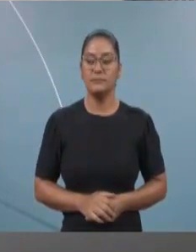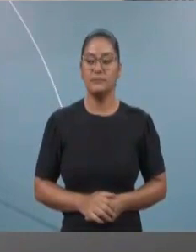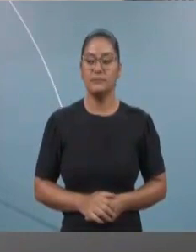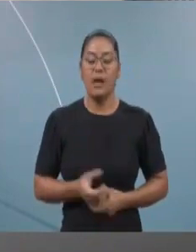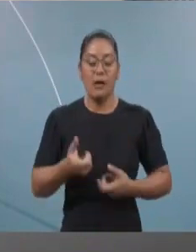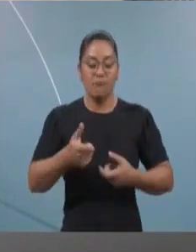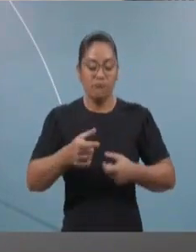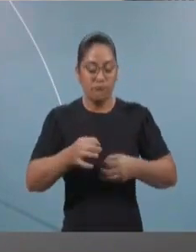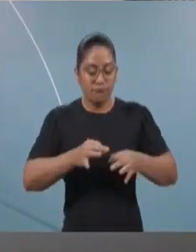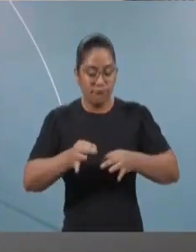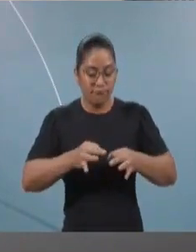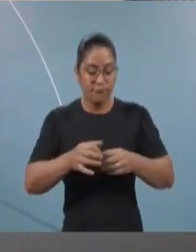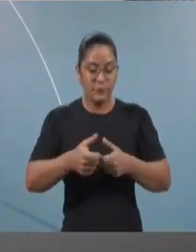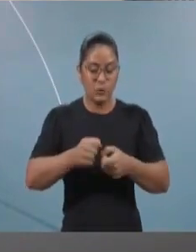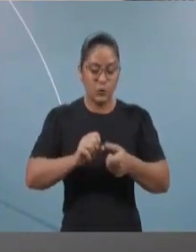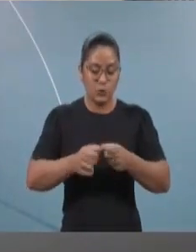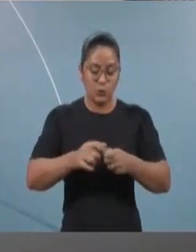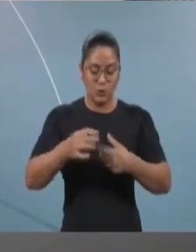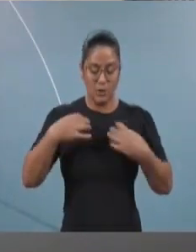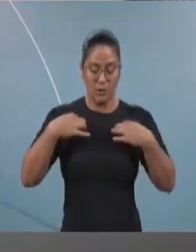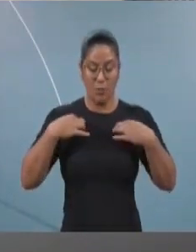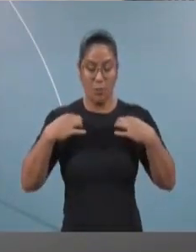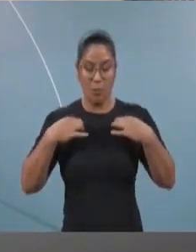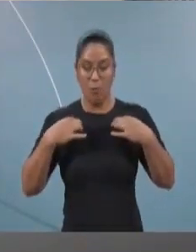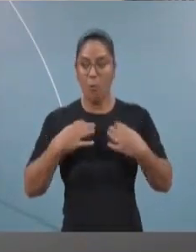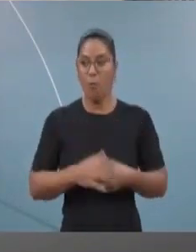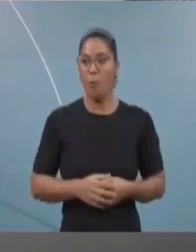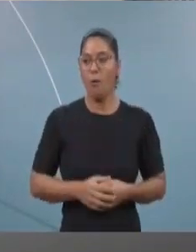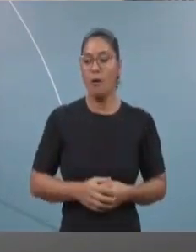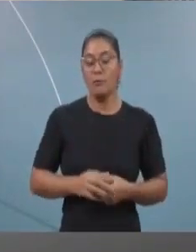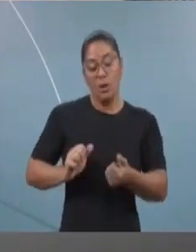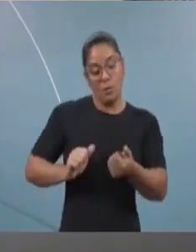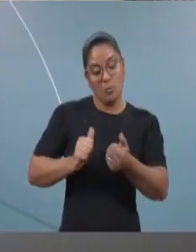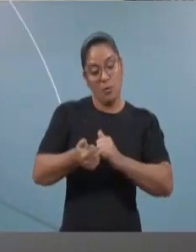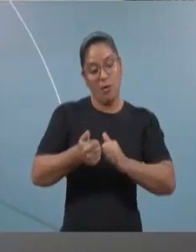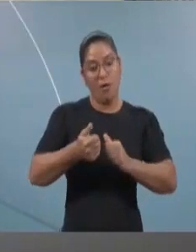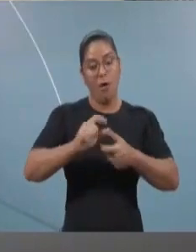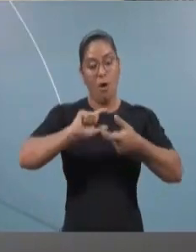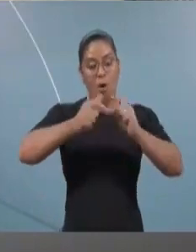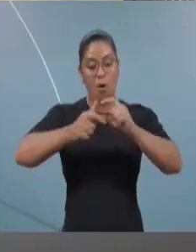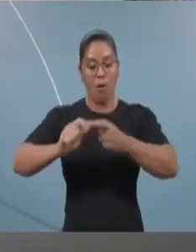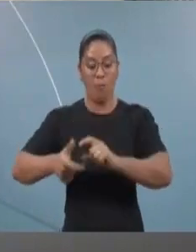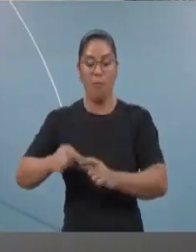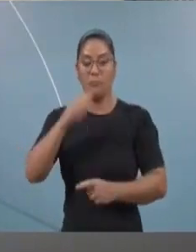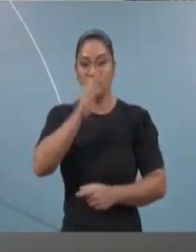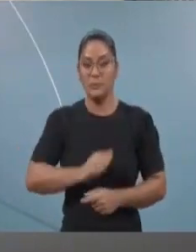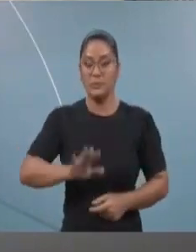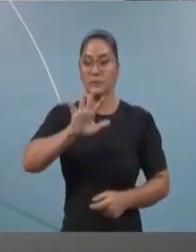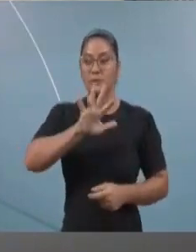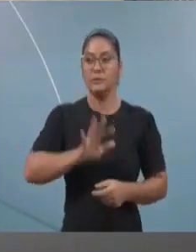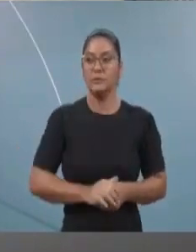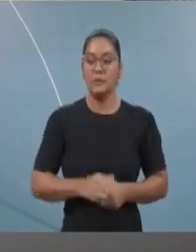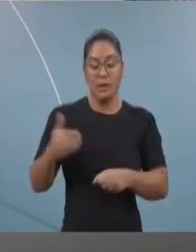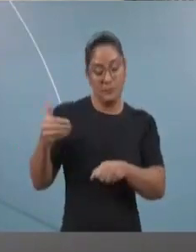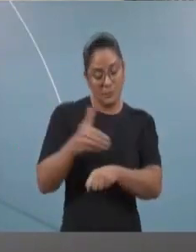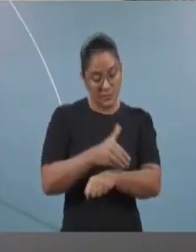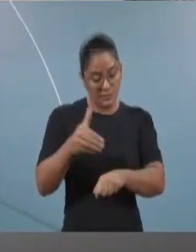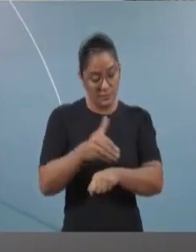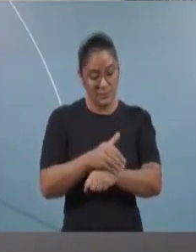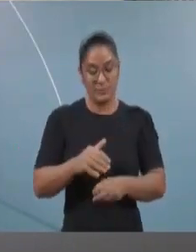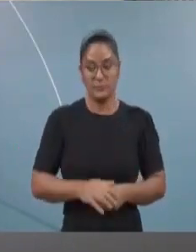confeccionando as roupas dos atletas olímpicos brasileiros que